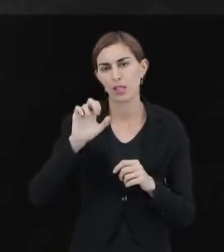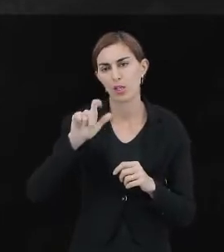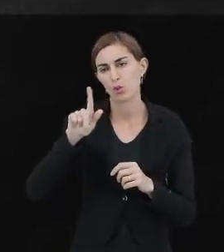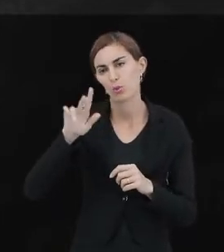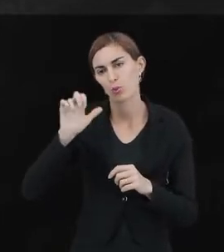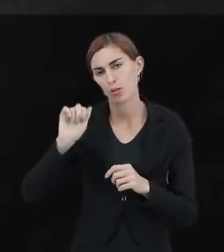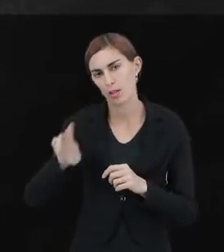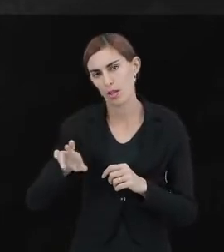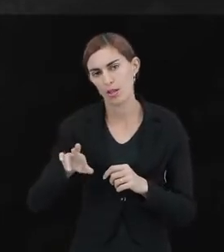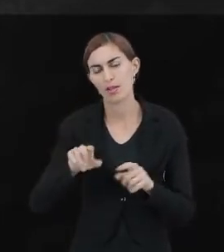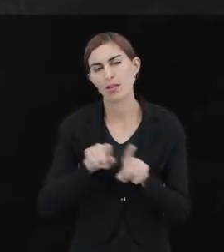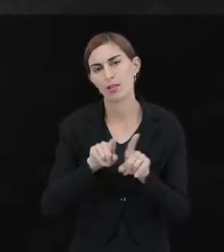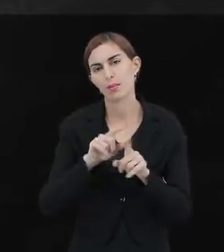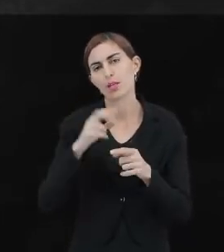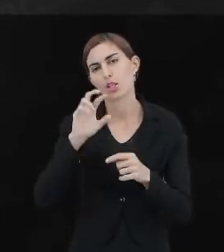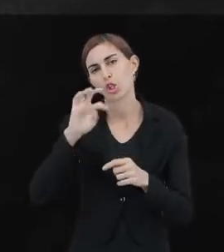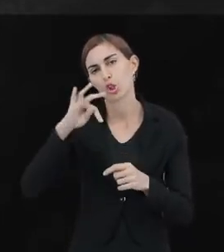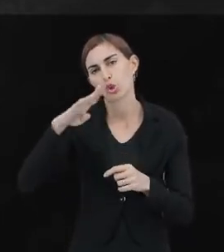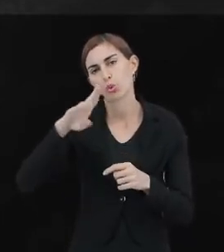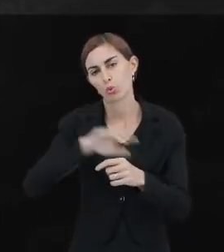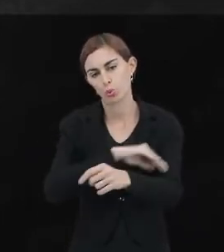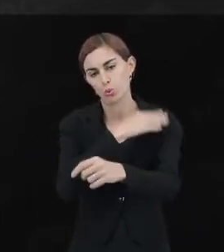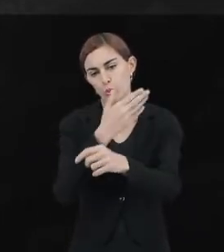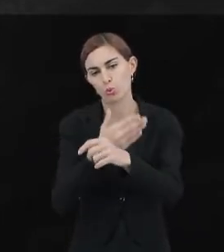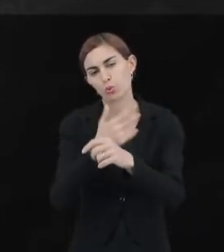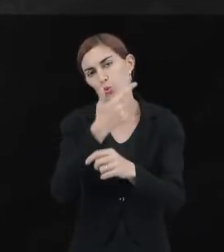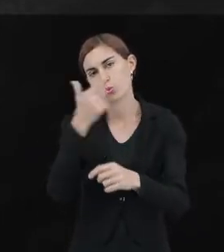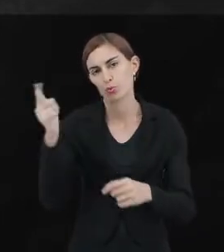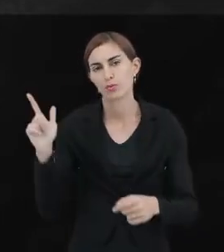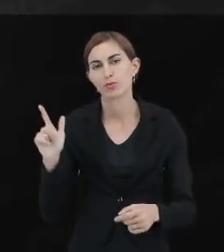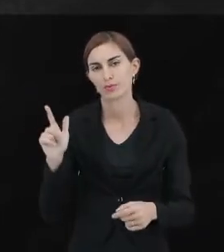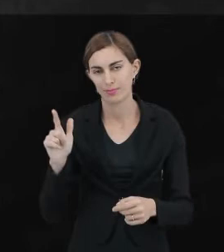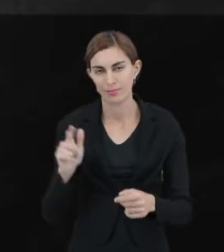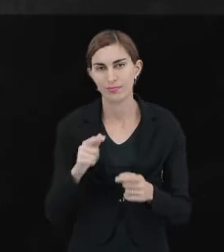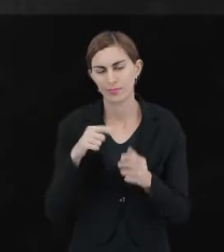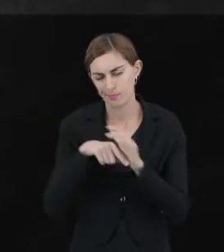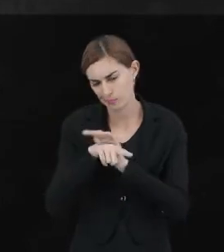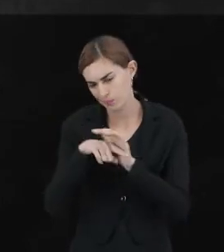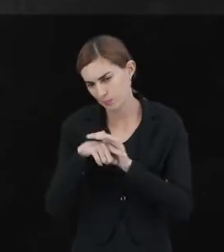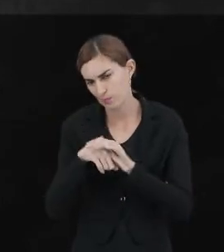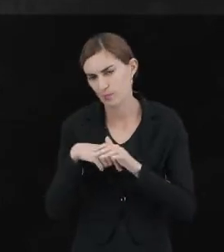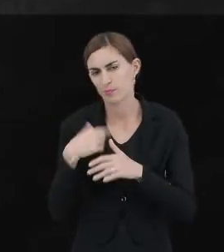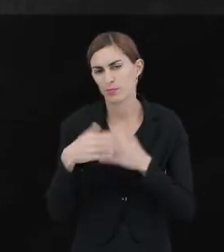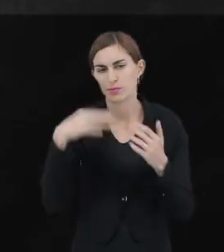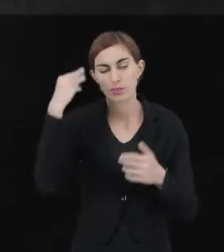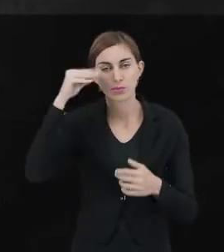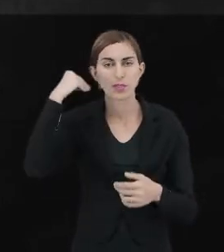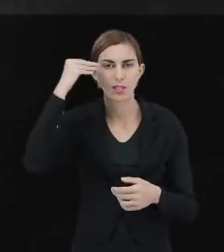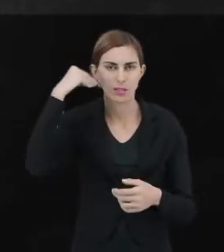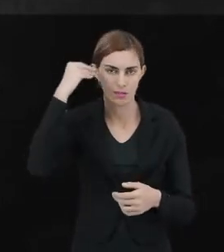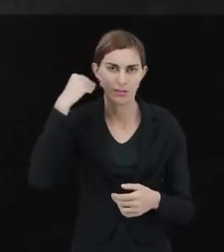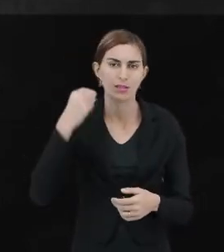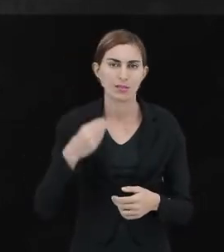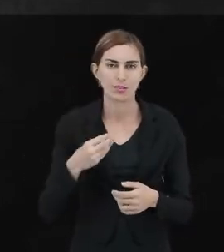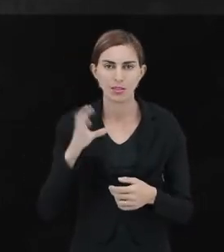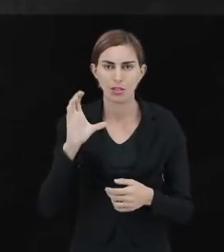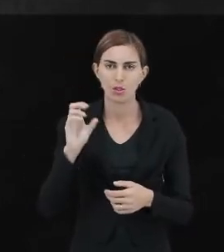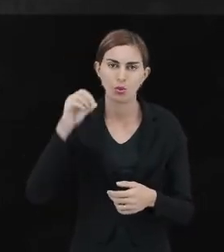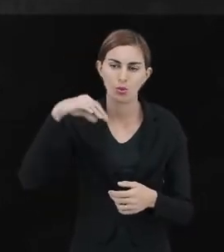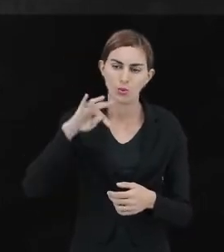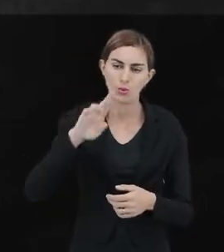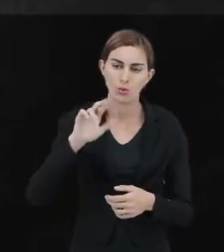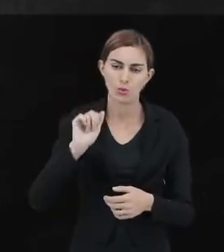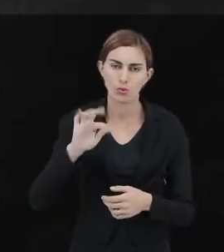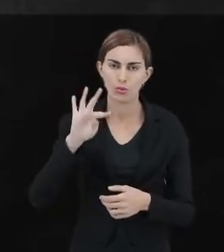e o contraturno. Cria-se mecanismos de monitoramento e acompanhamento dos efeitos das experiências do